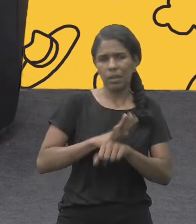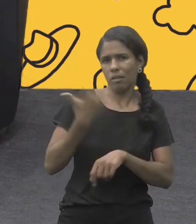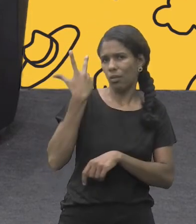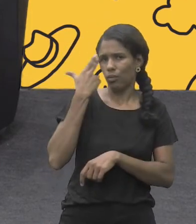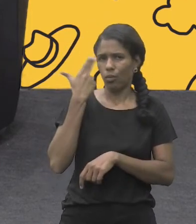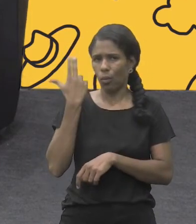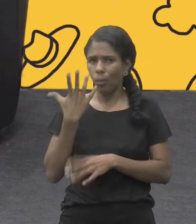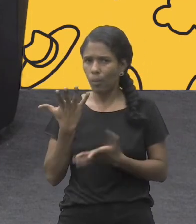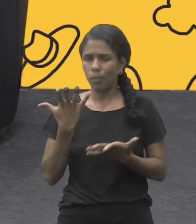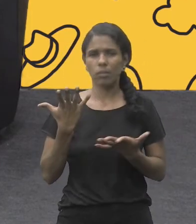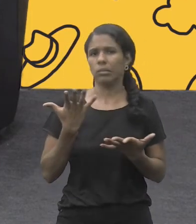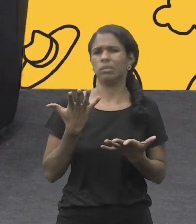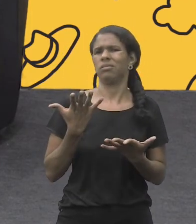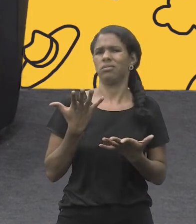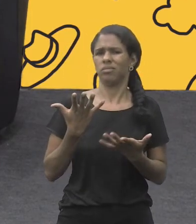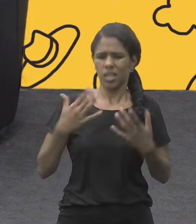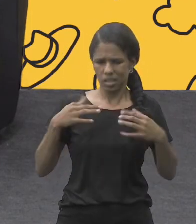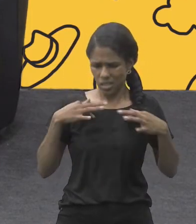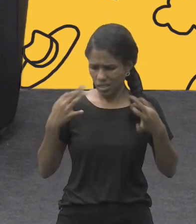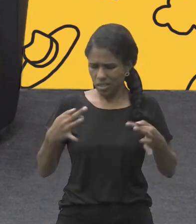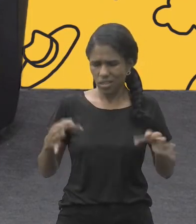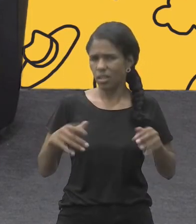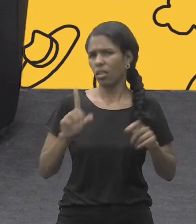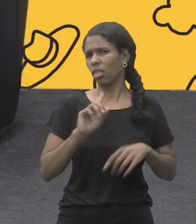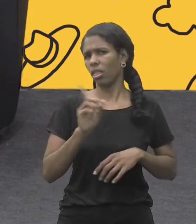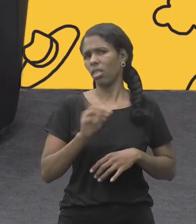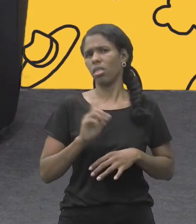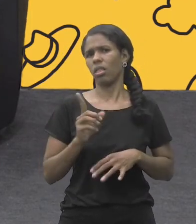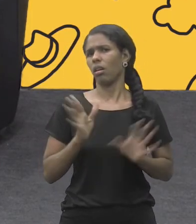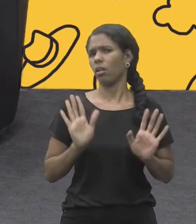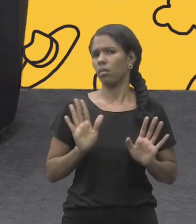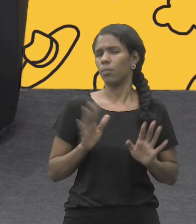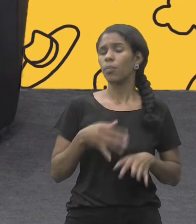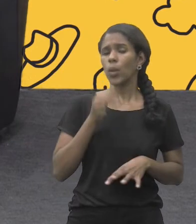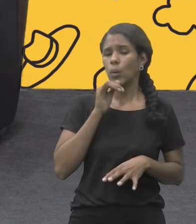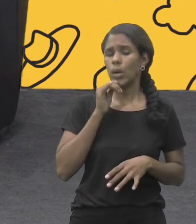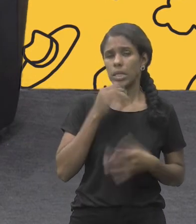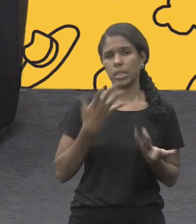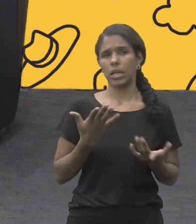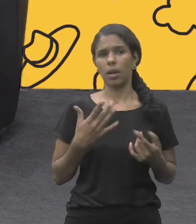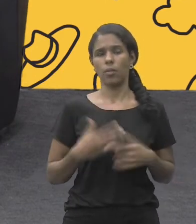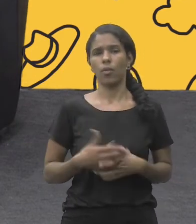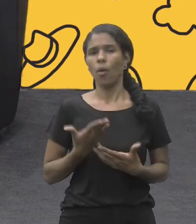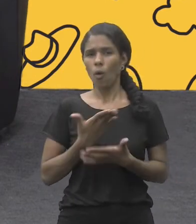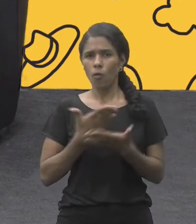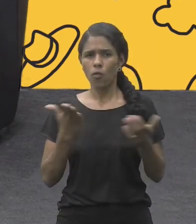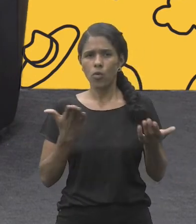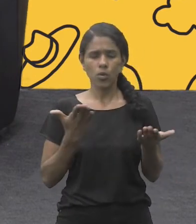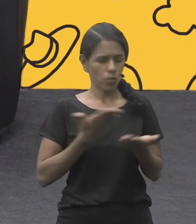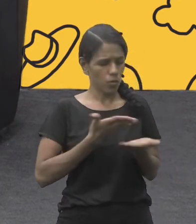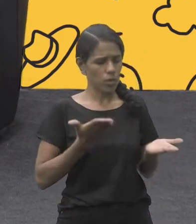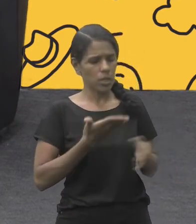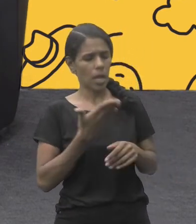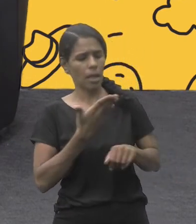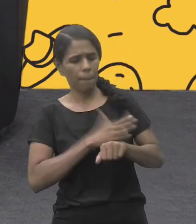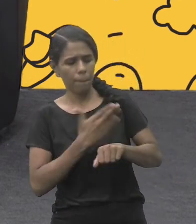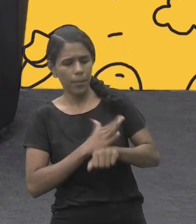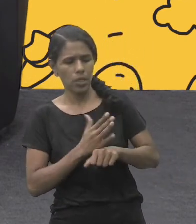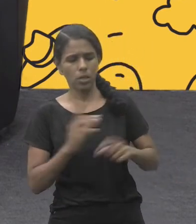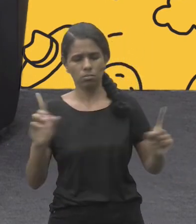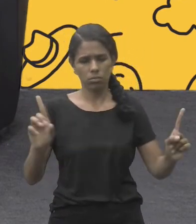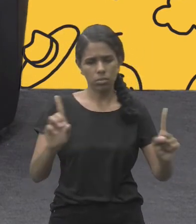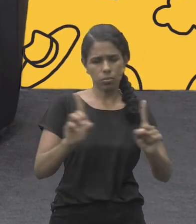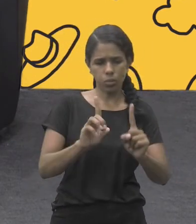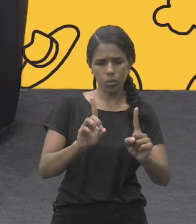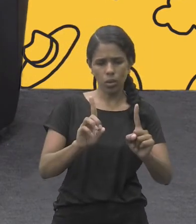no atleta, né, no seu oponente, o que ele faz? Ele vai bater, né, ele vai fazer assim no outro, e aí o outro vai